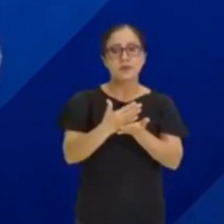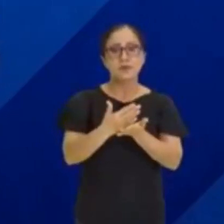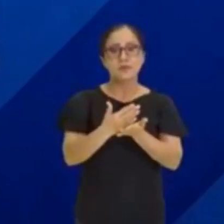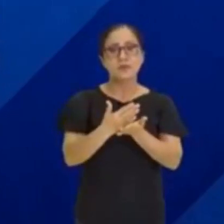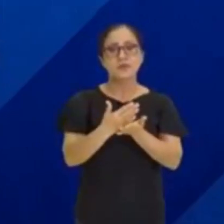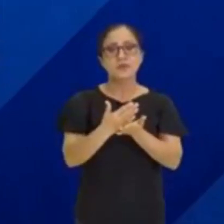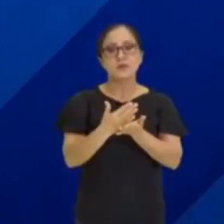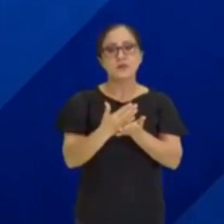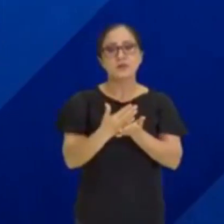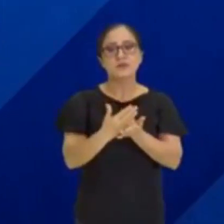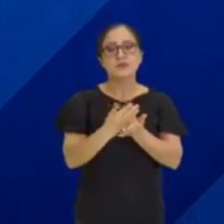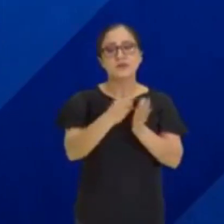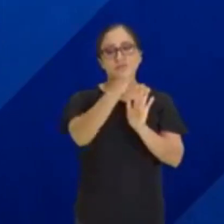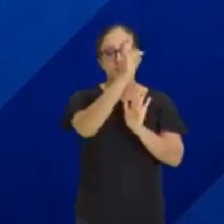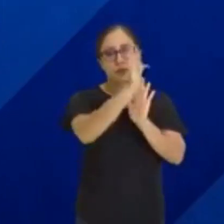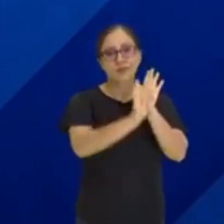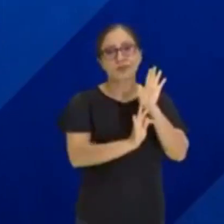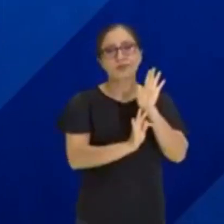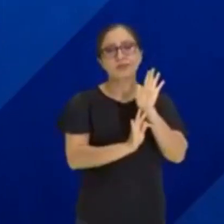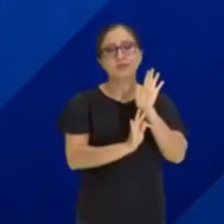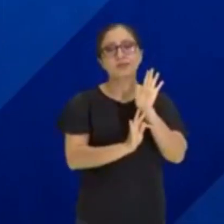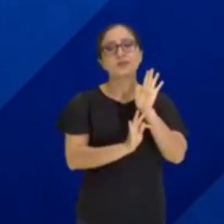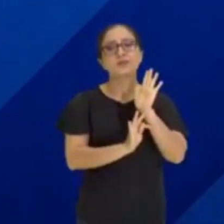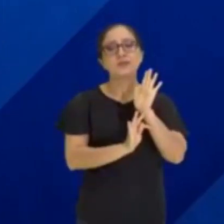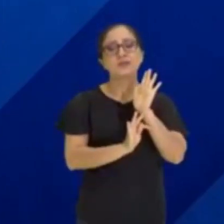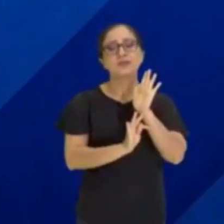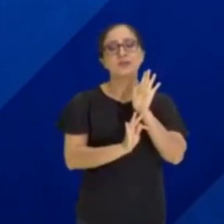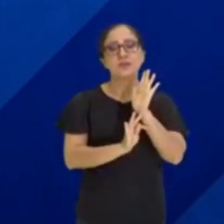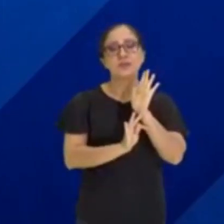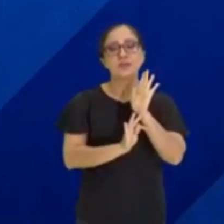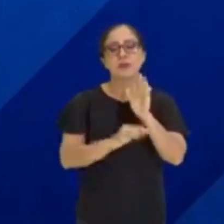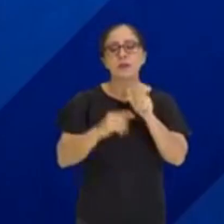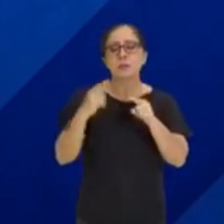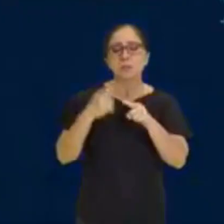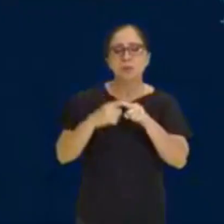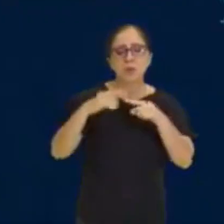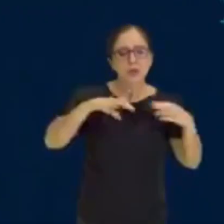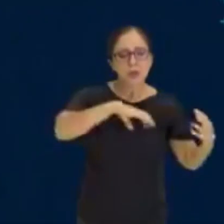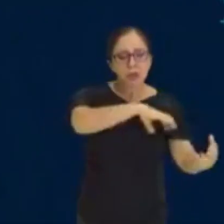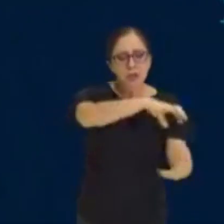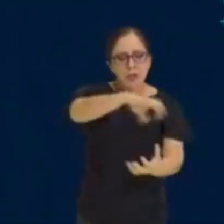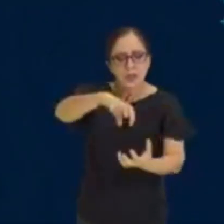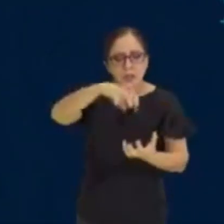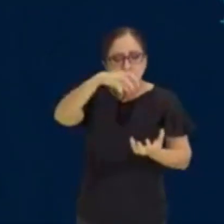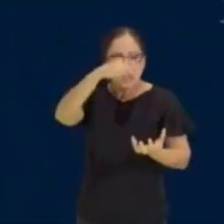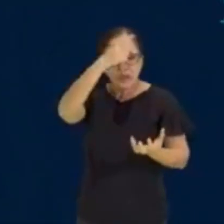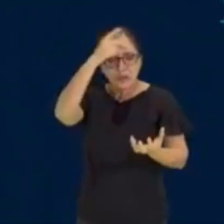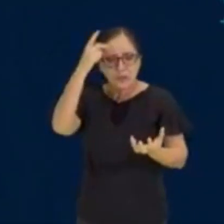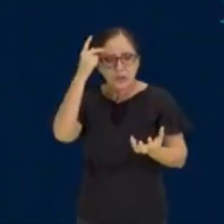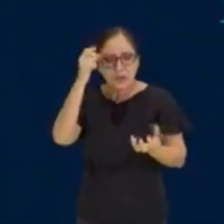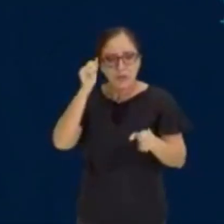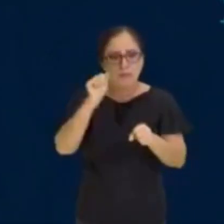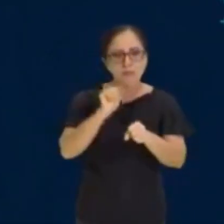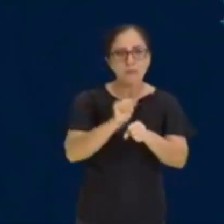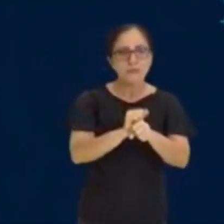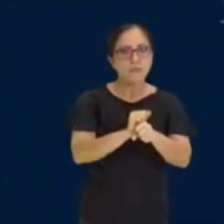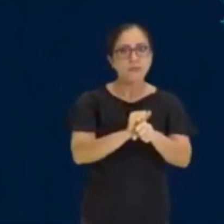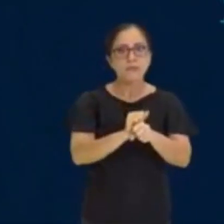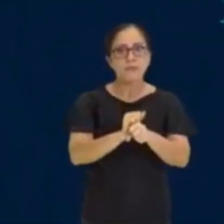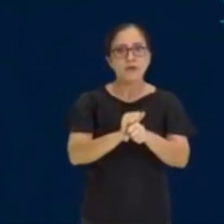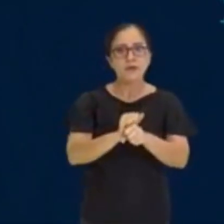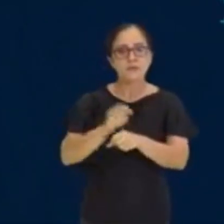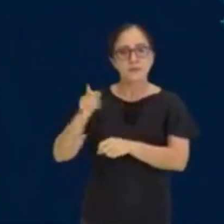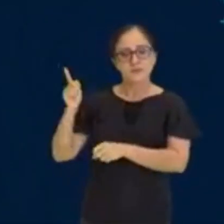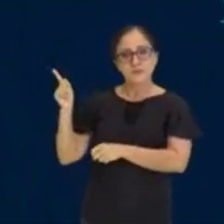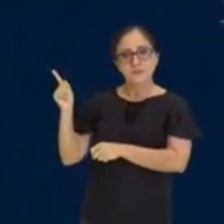para que nós possamos perceber por qual motivo a Terra parou. Ele fala, o eu lírico da canção